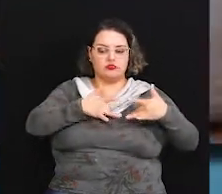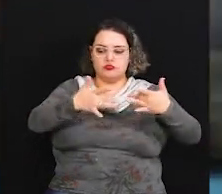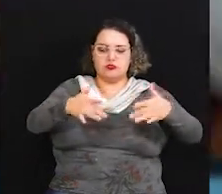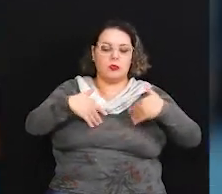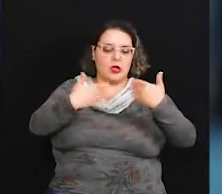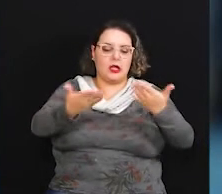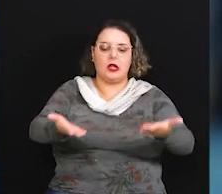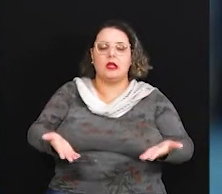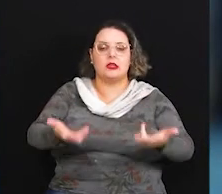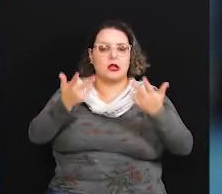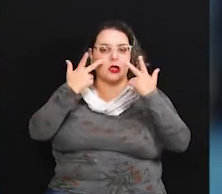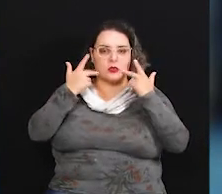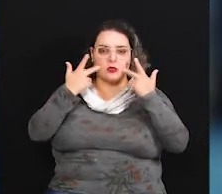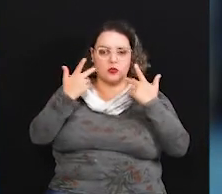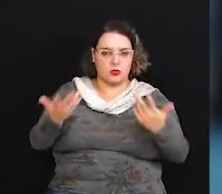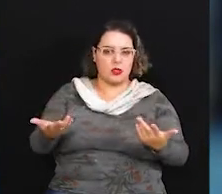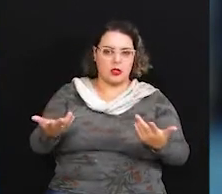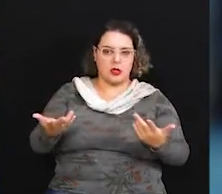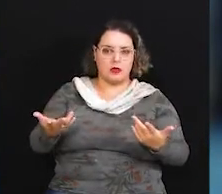espontaneidade, né?